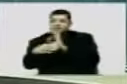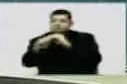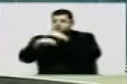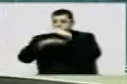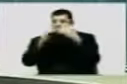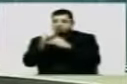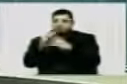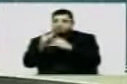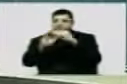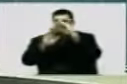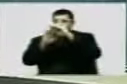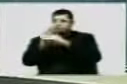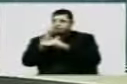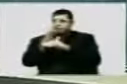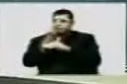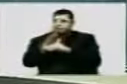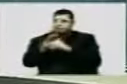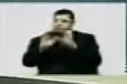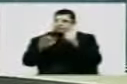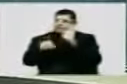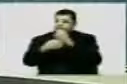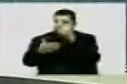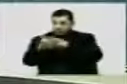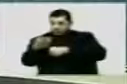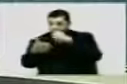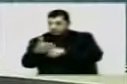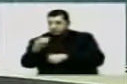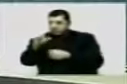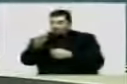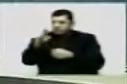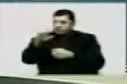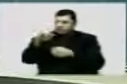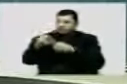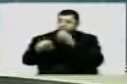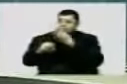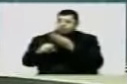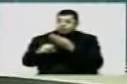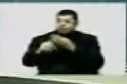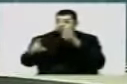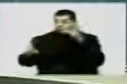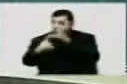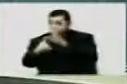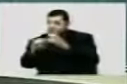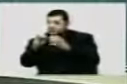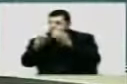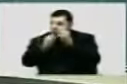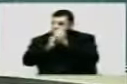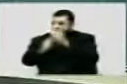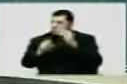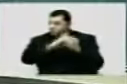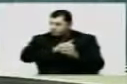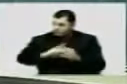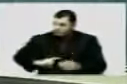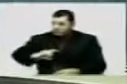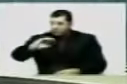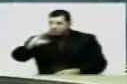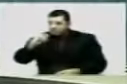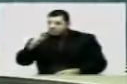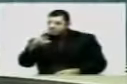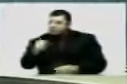em todas as operações interestaduais e cobrada na origem, o impacto seguinte, deputado Cico